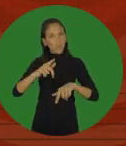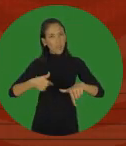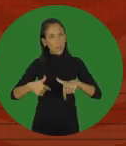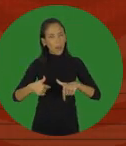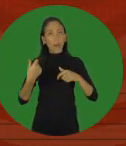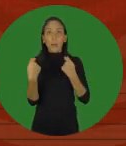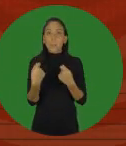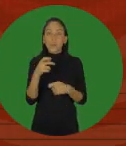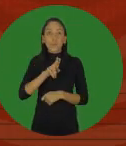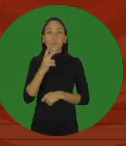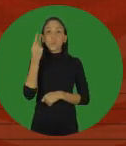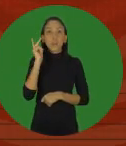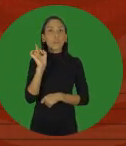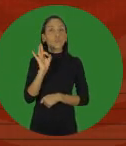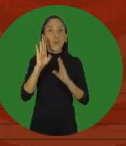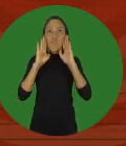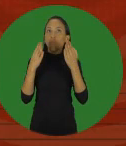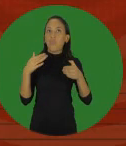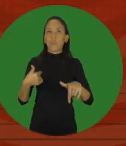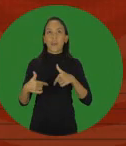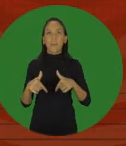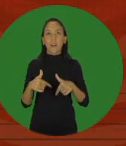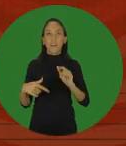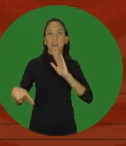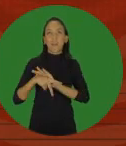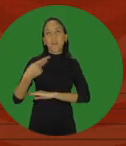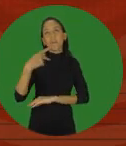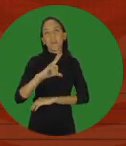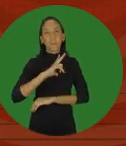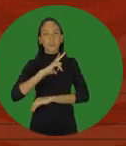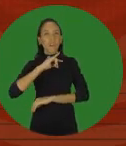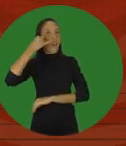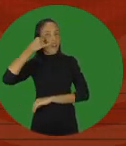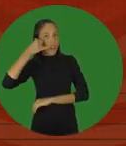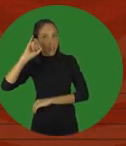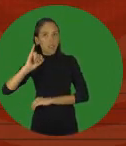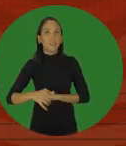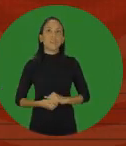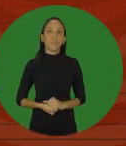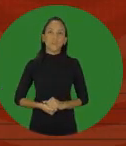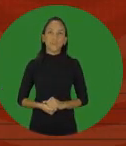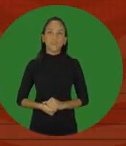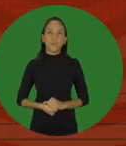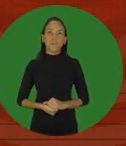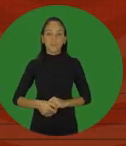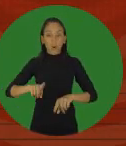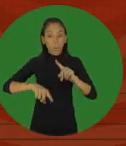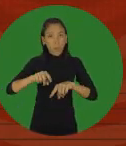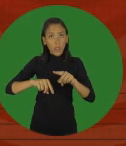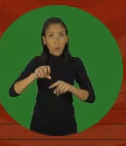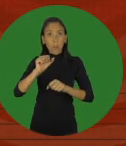sua máquina somente para trabalho e não para suas atividades particulares. Os equipamentos poderão